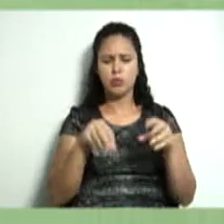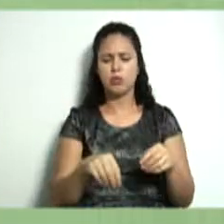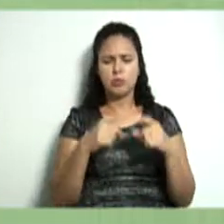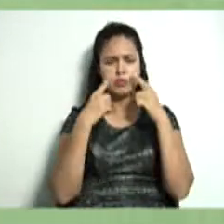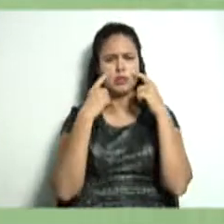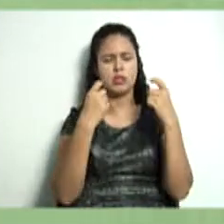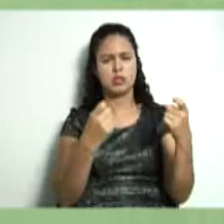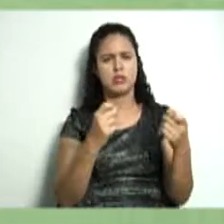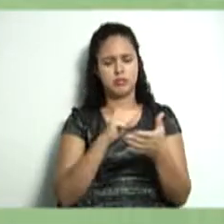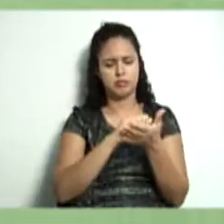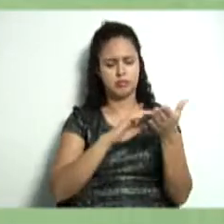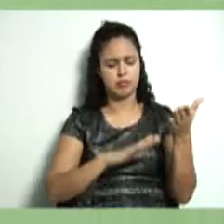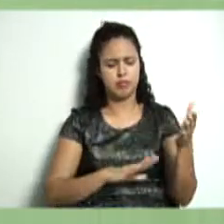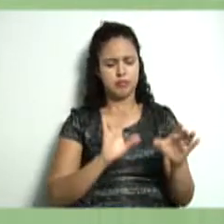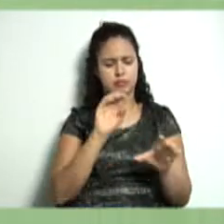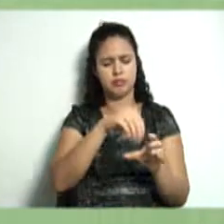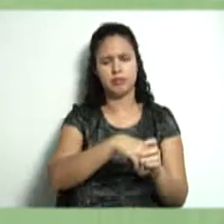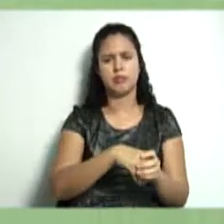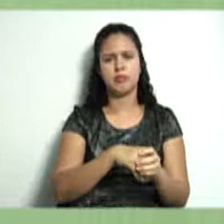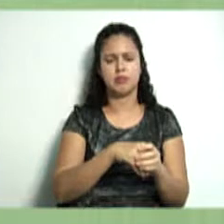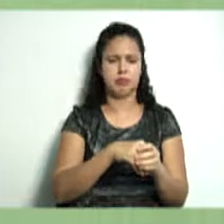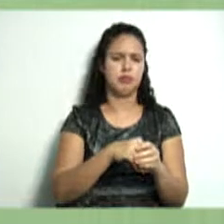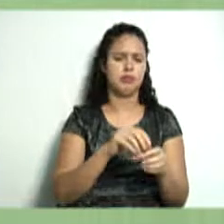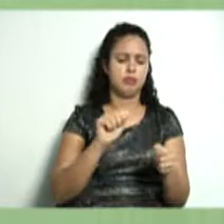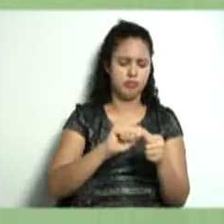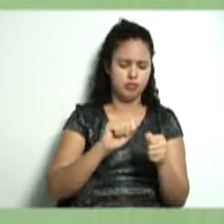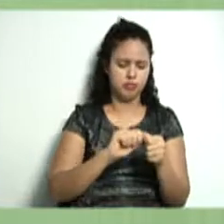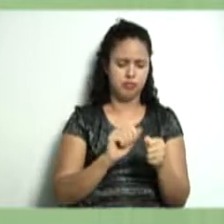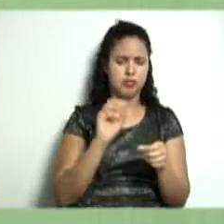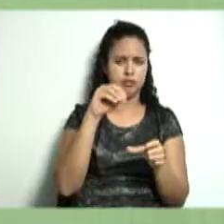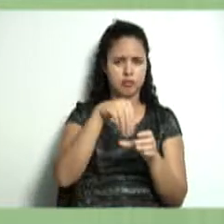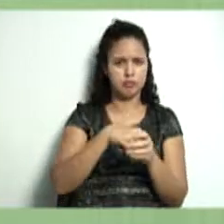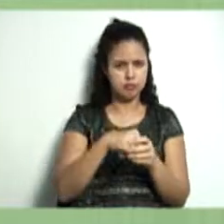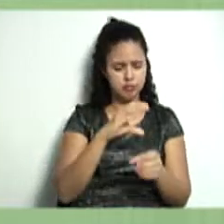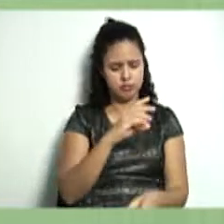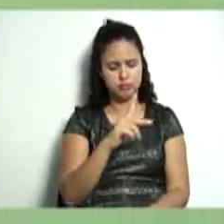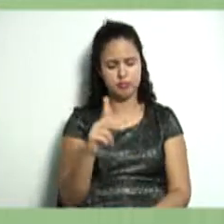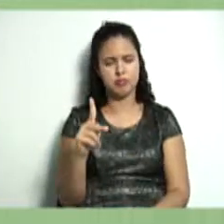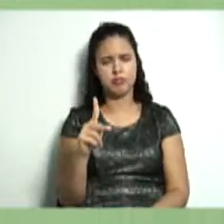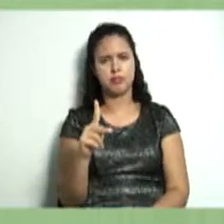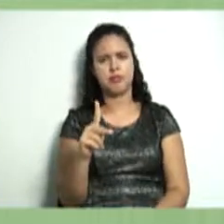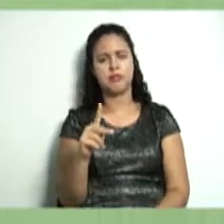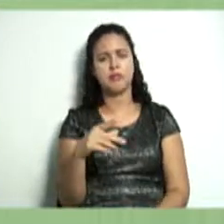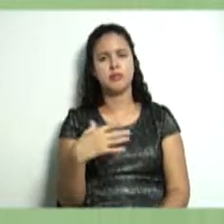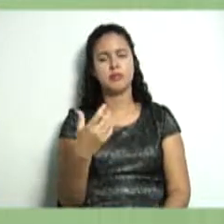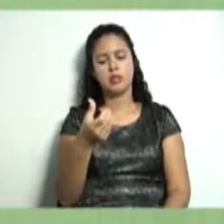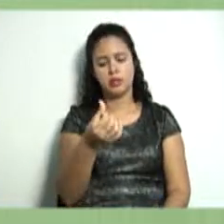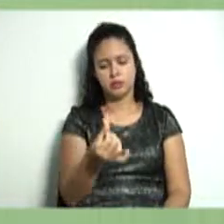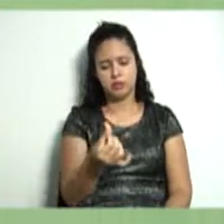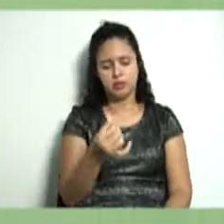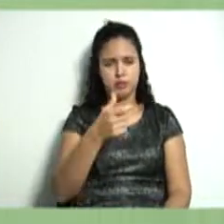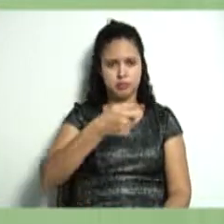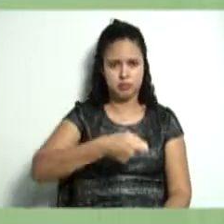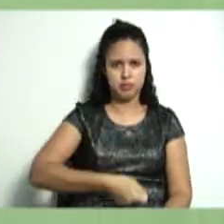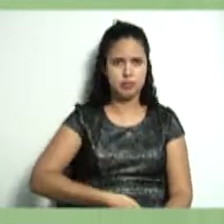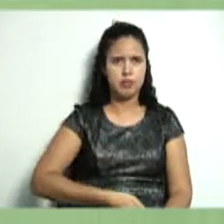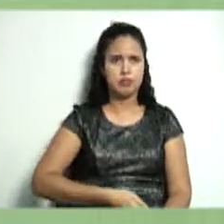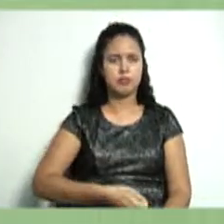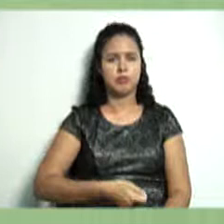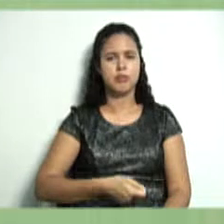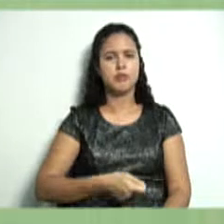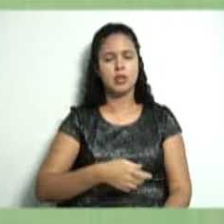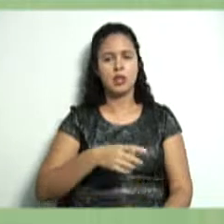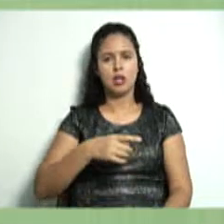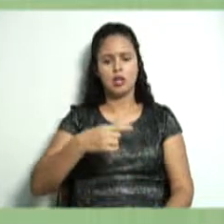as atividades que são realizadas dentro da cooperativa. Na sexta obrigação,